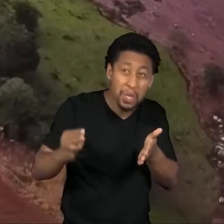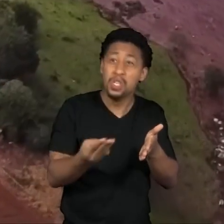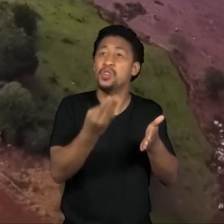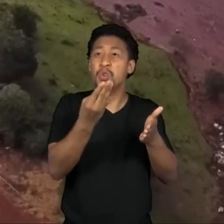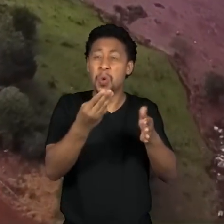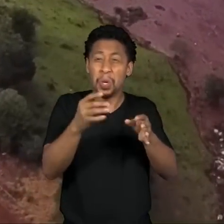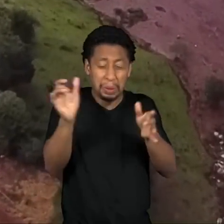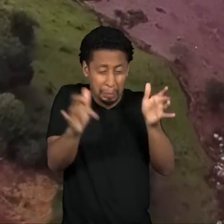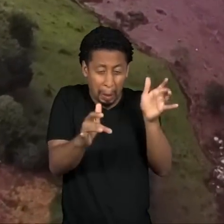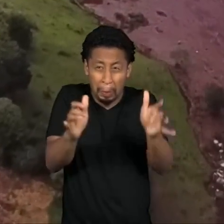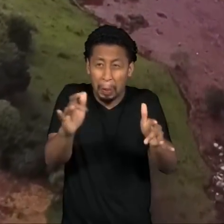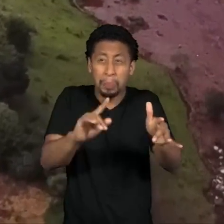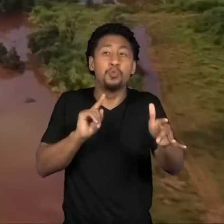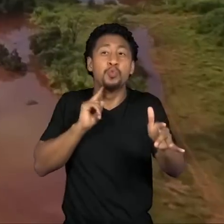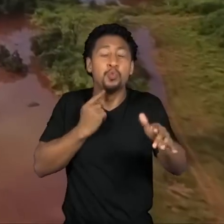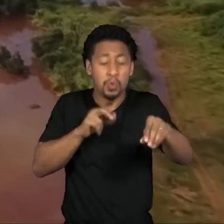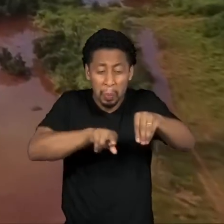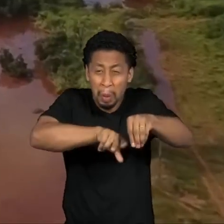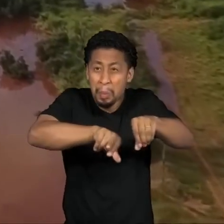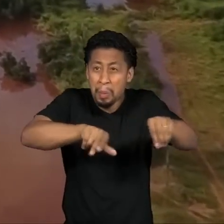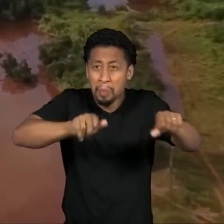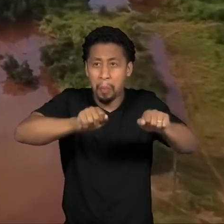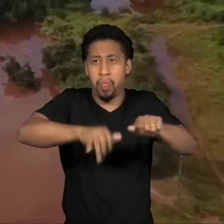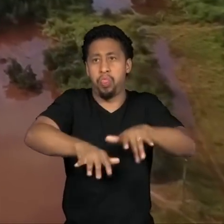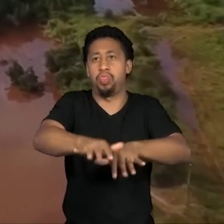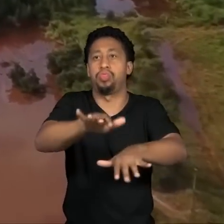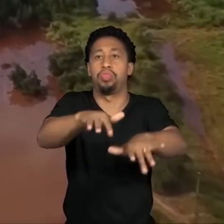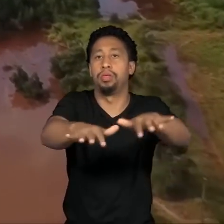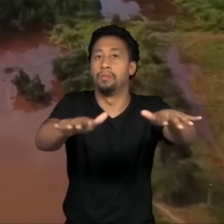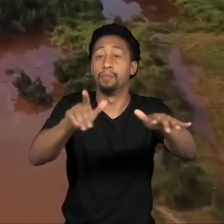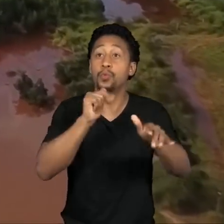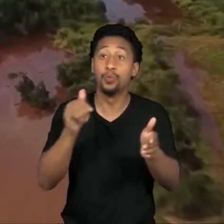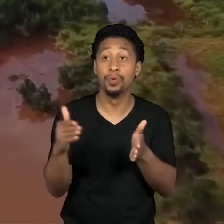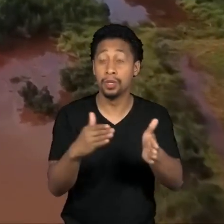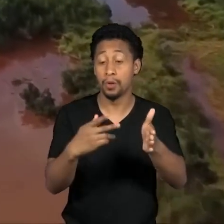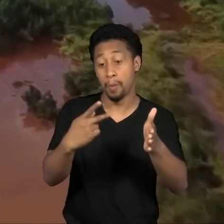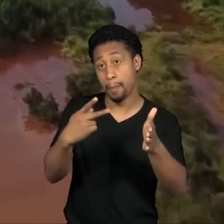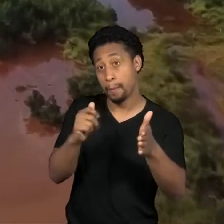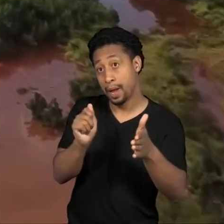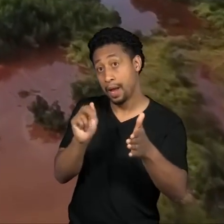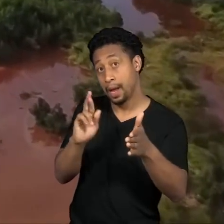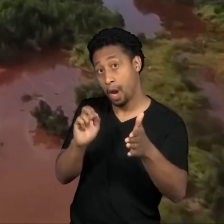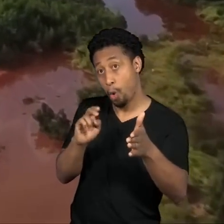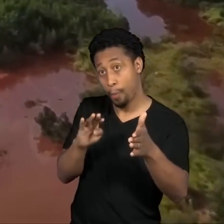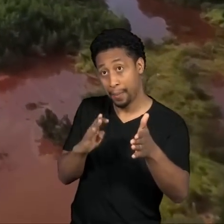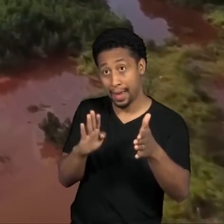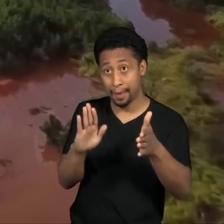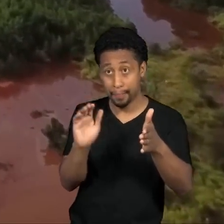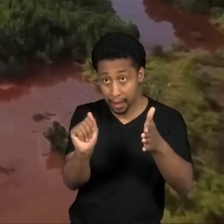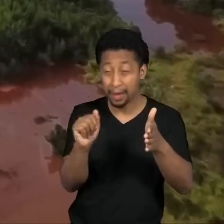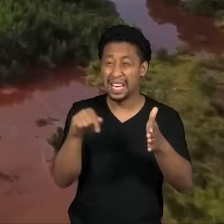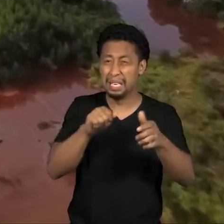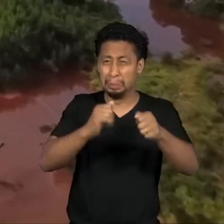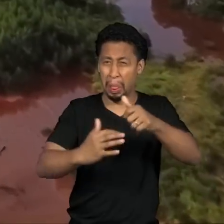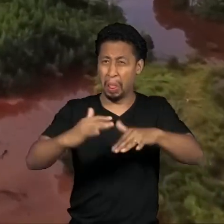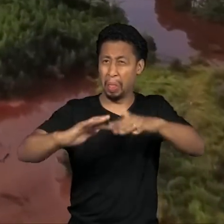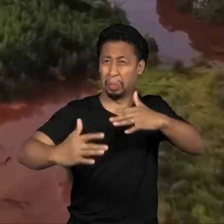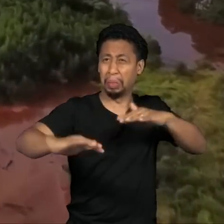de rejeitos de mineração na bacia do rio Paraopeba e um mar de lama cobriu a